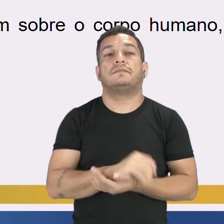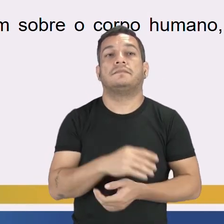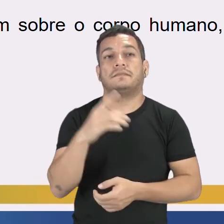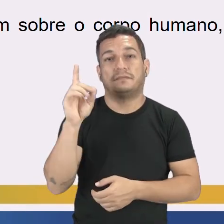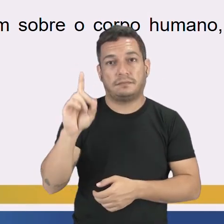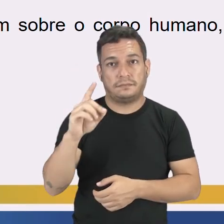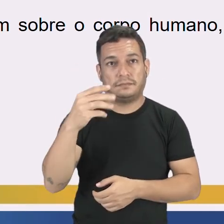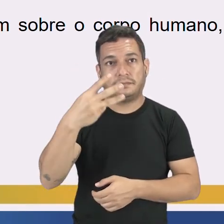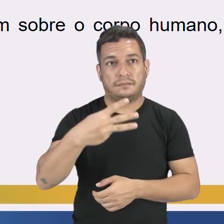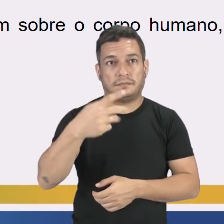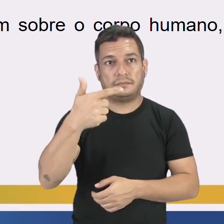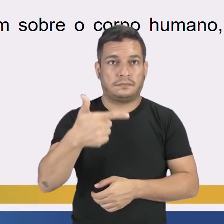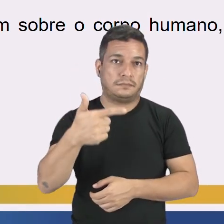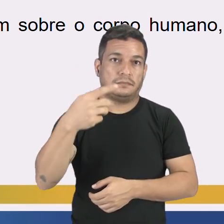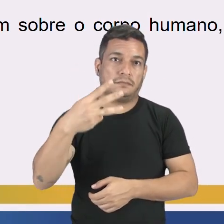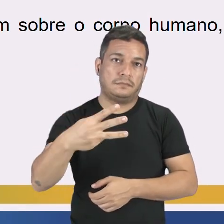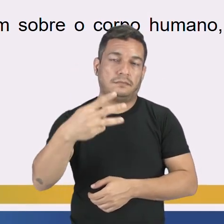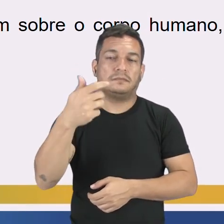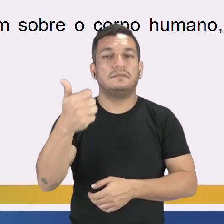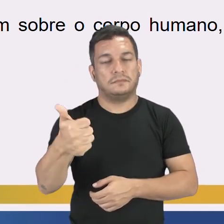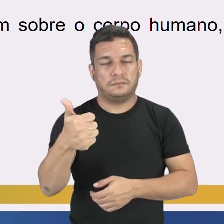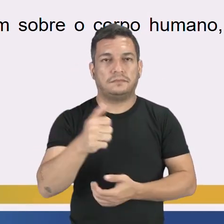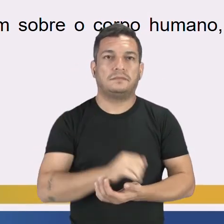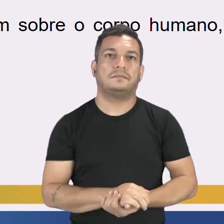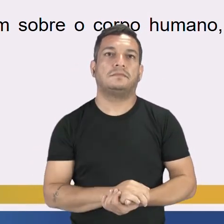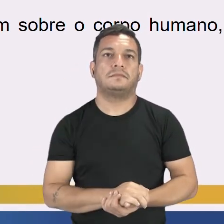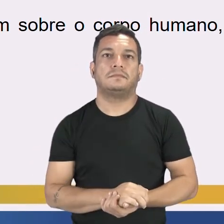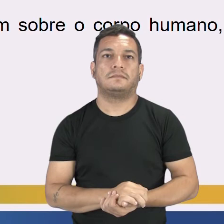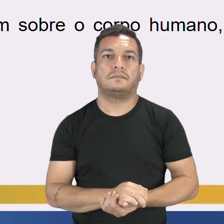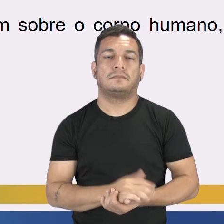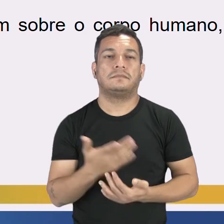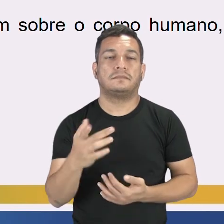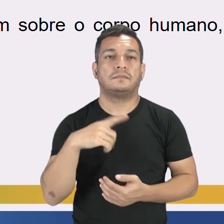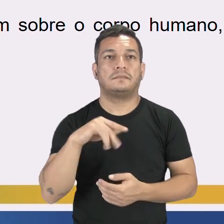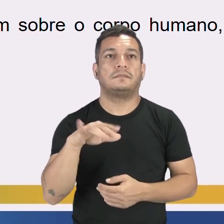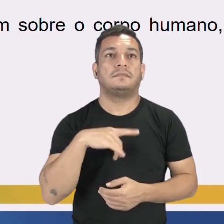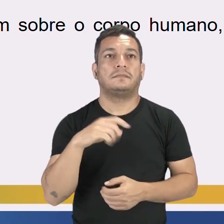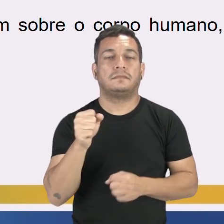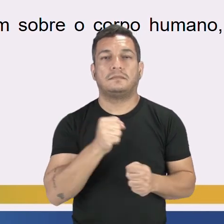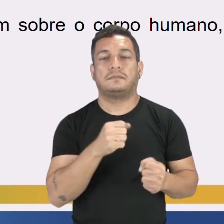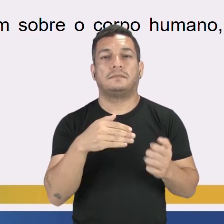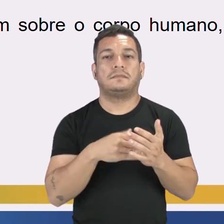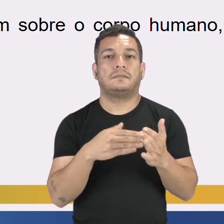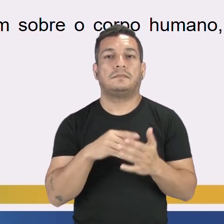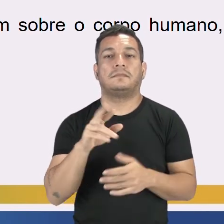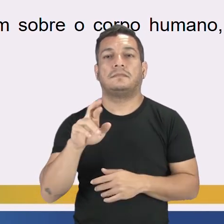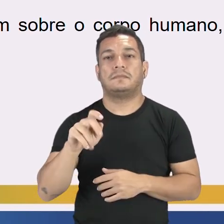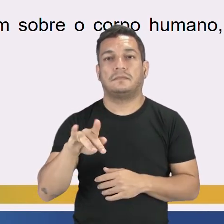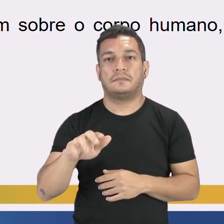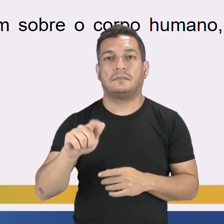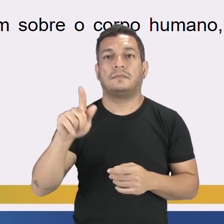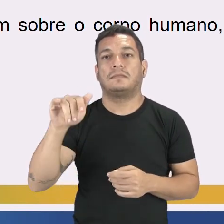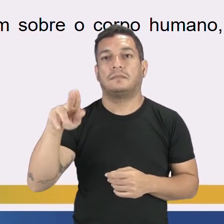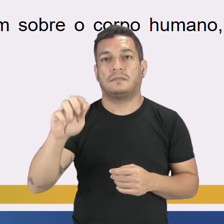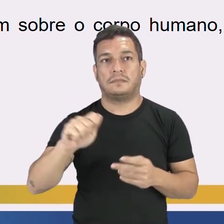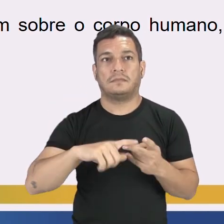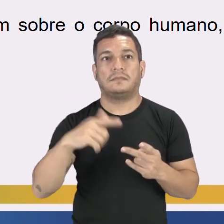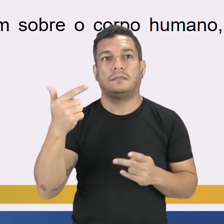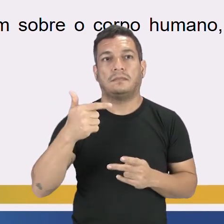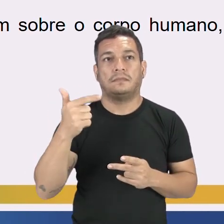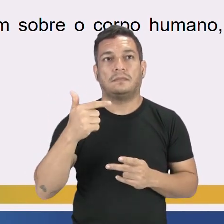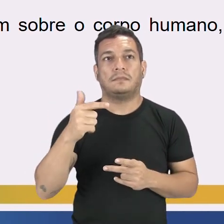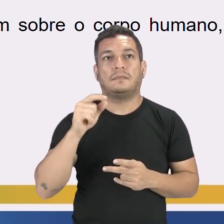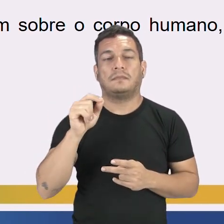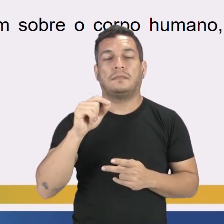vai ficar com 3, 2, 3, 1. Ou seja, quem tem alto poder de penetração é a radiação gama. A